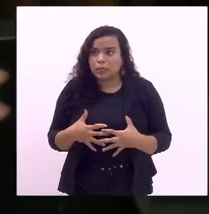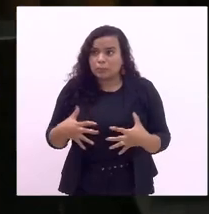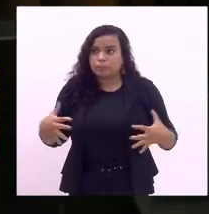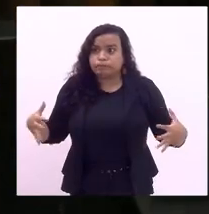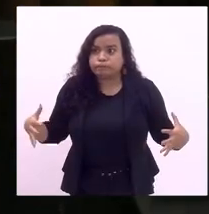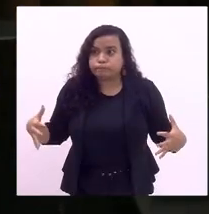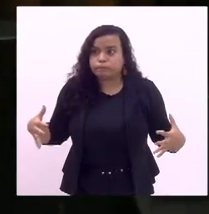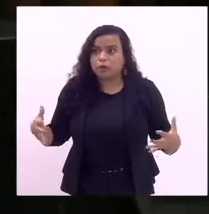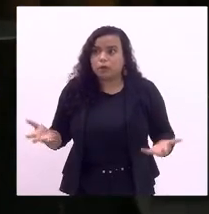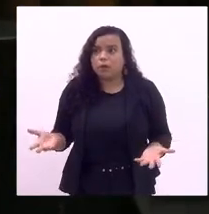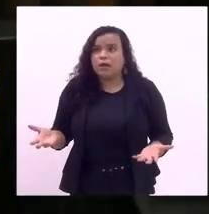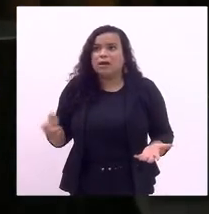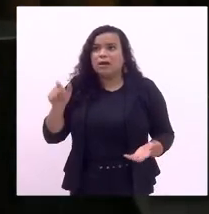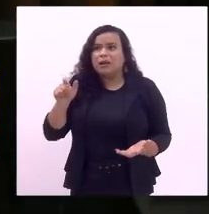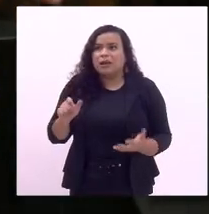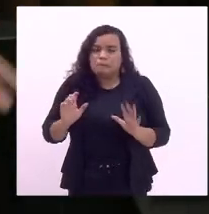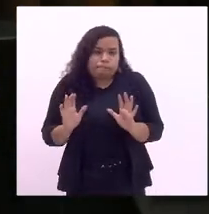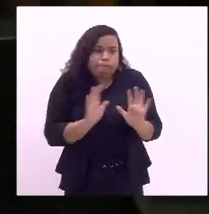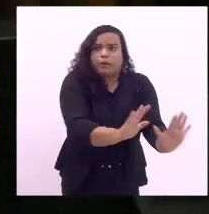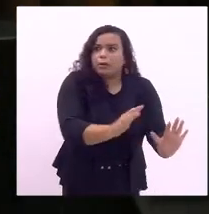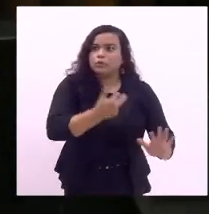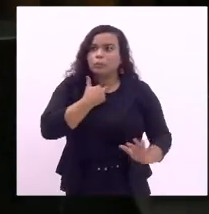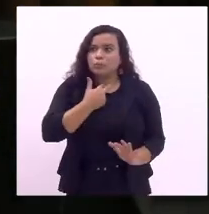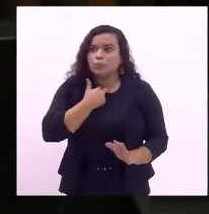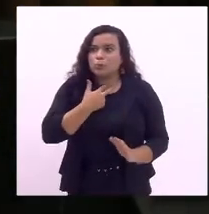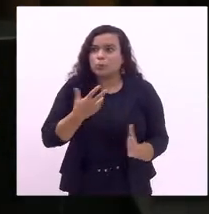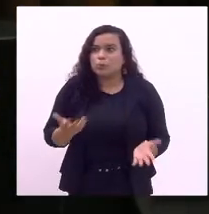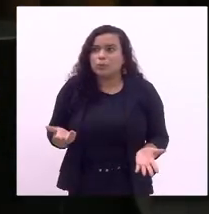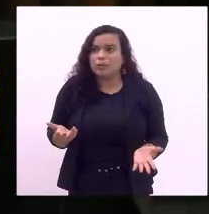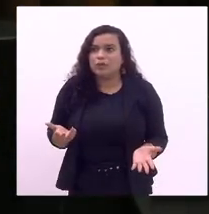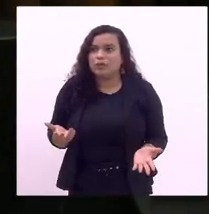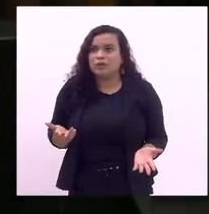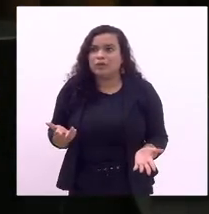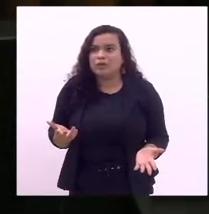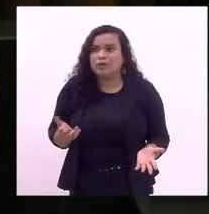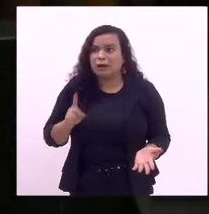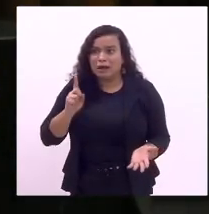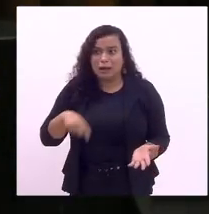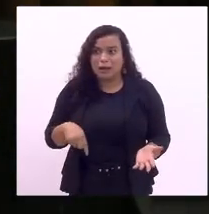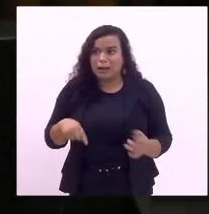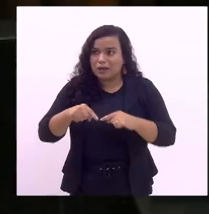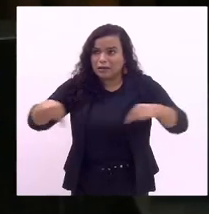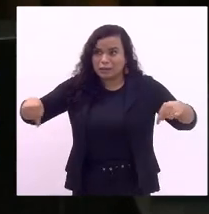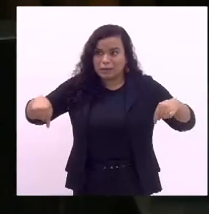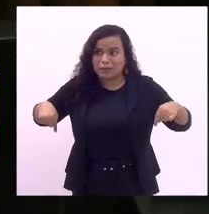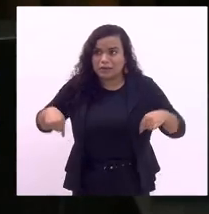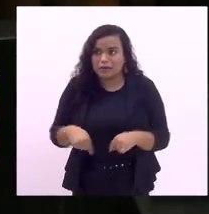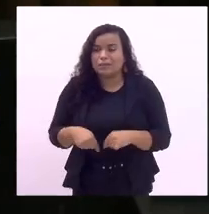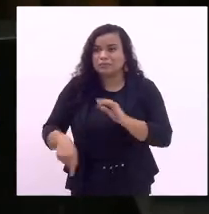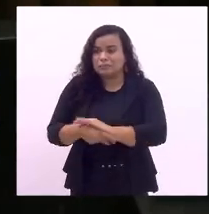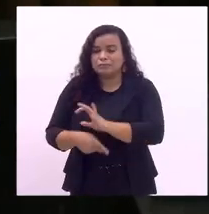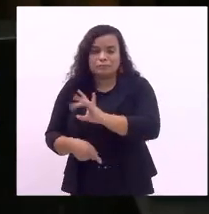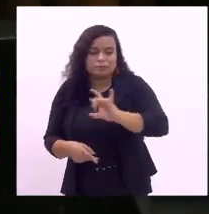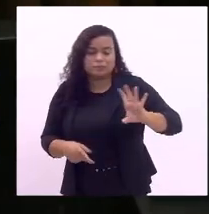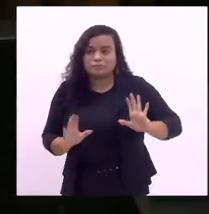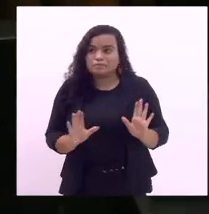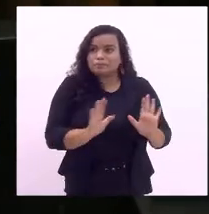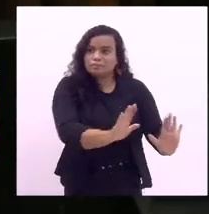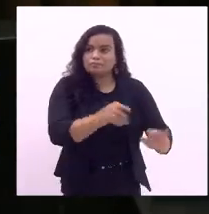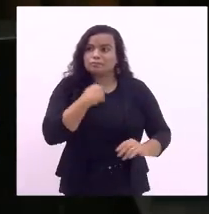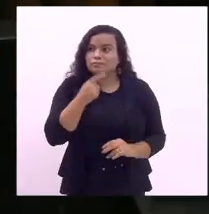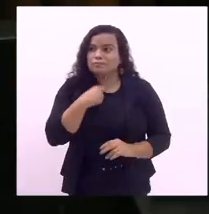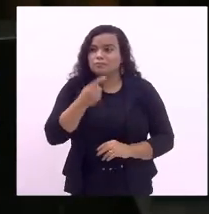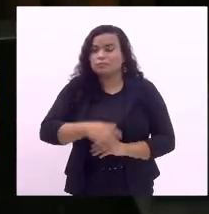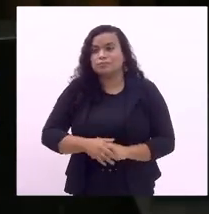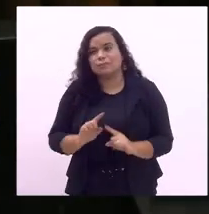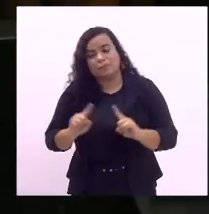corpãozinho, ela não podia nem ser empurrada pelo outro deputado, porque não tem, é questão de física, não tem como empurrar.